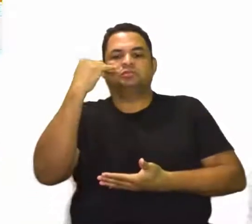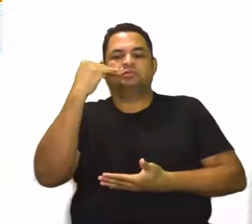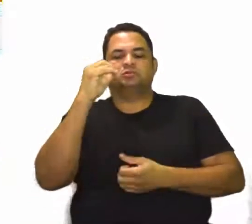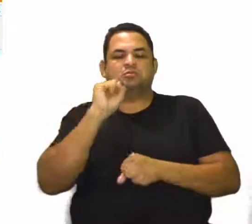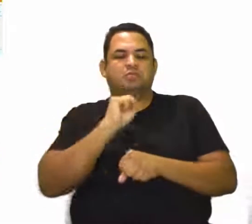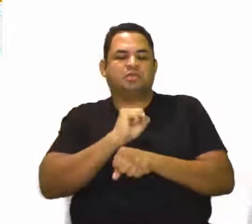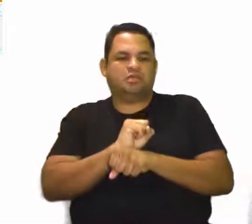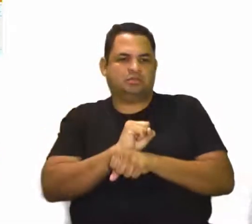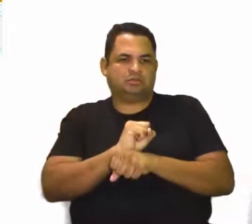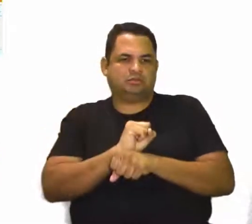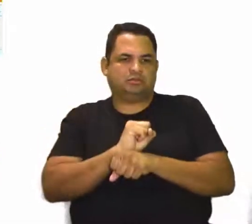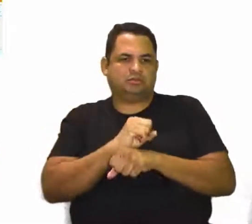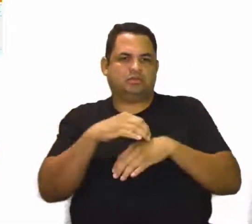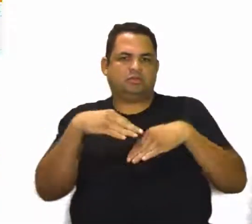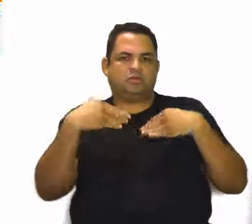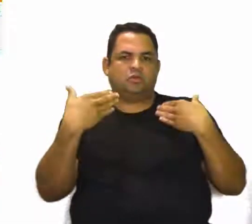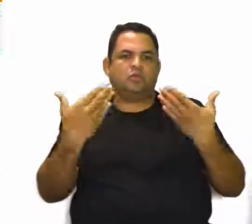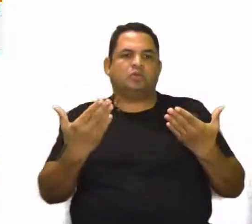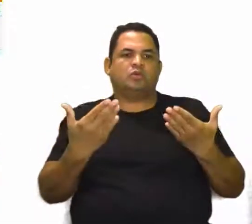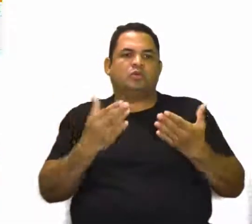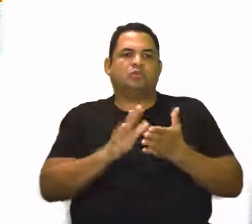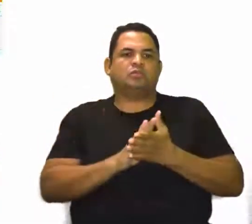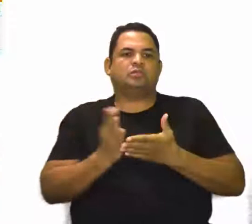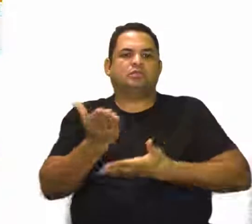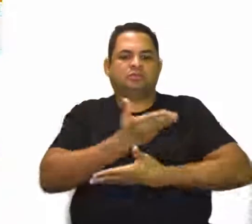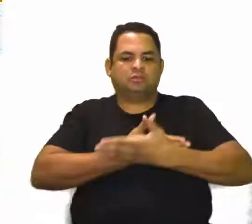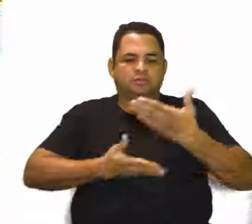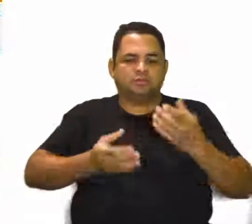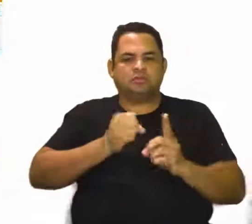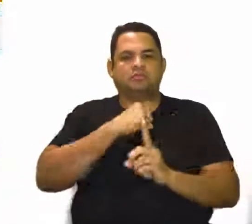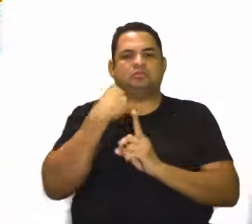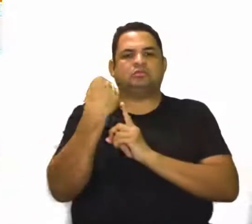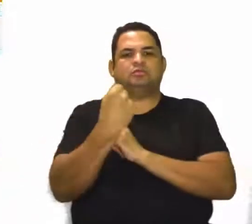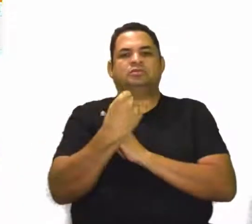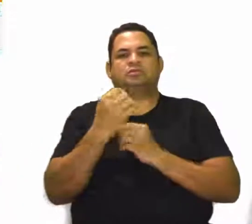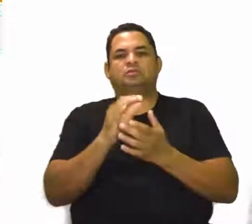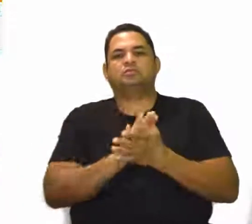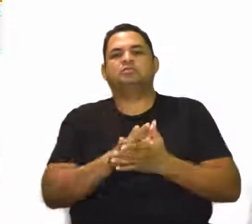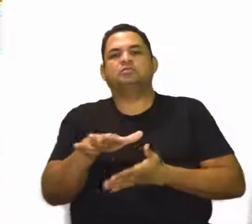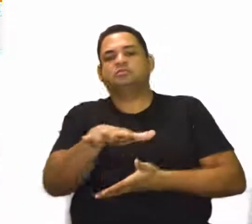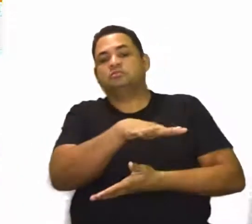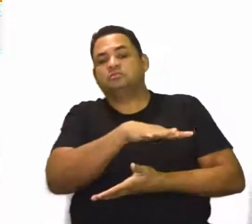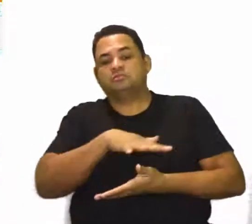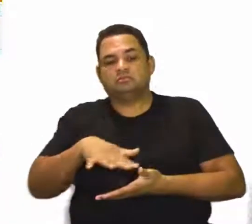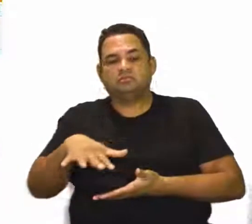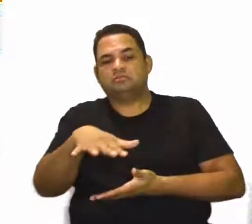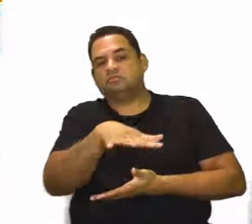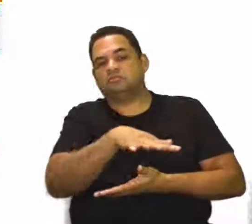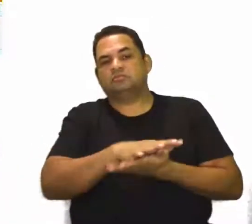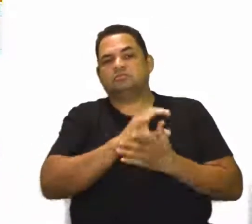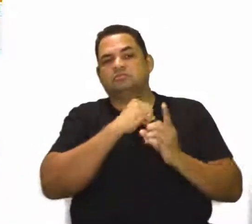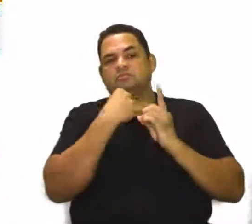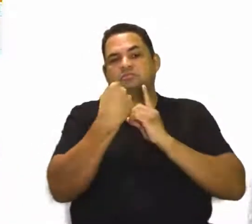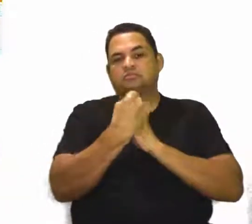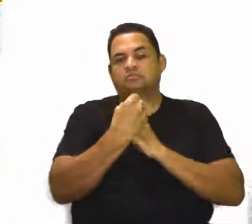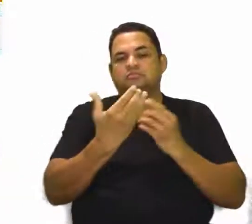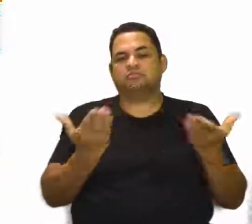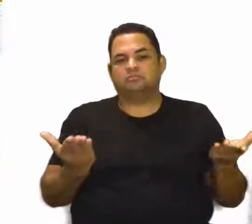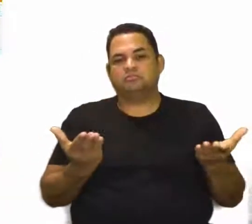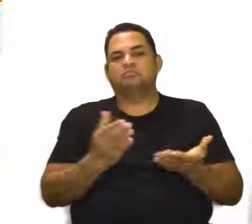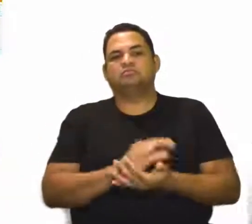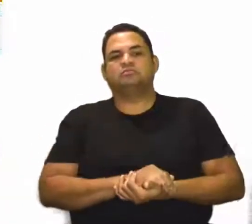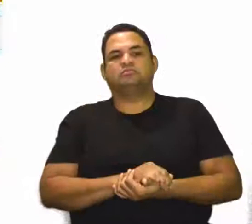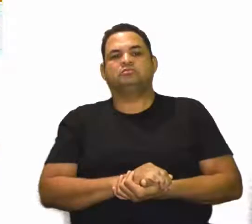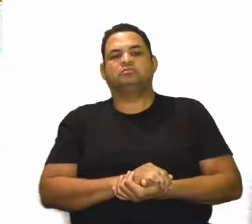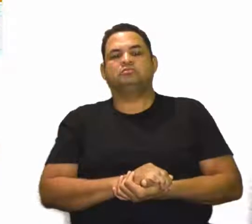repouso. Quando eu faço atividade física, eu tenho interação social. Essa interação é com o meio social, com o ambiente